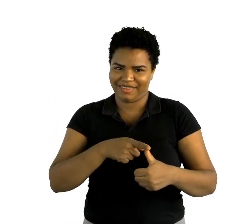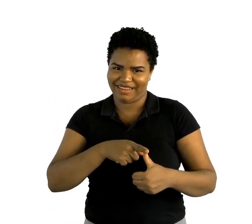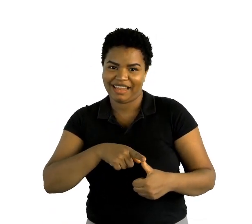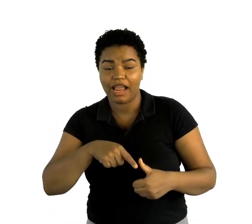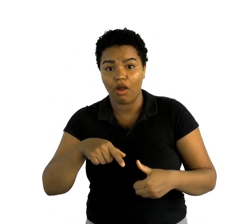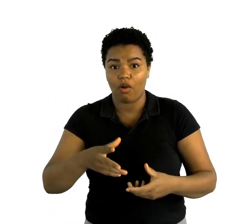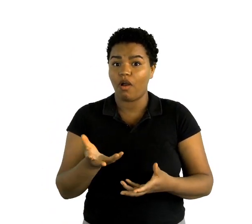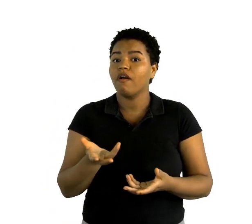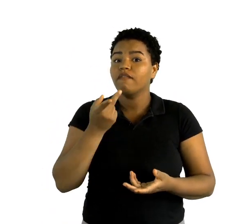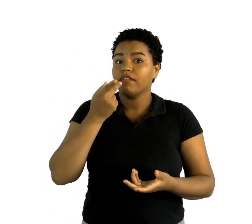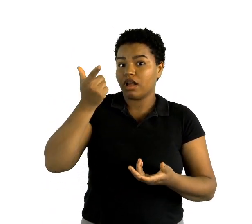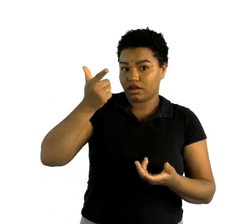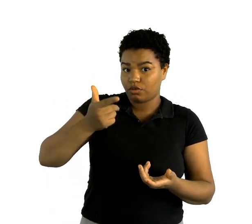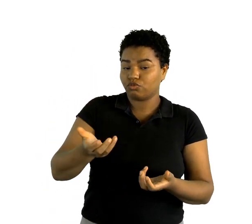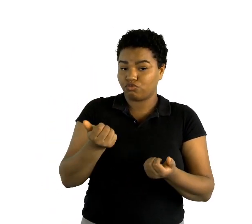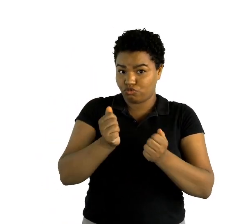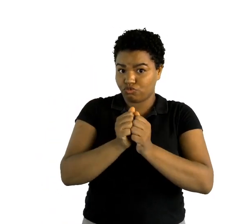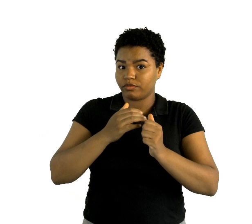Evapora,